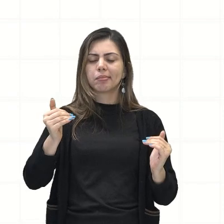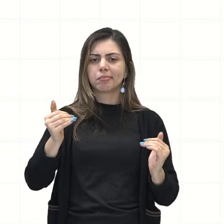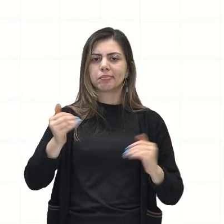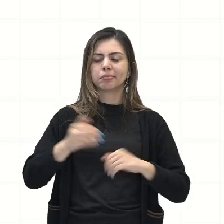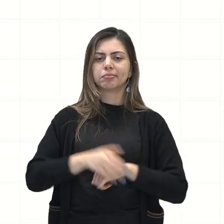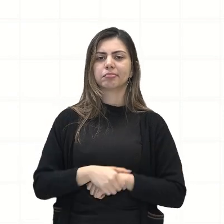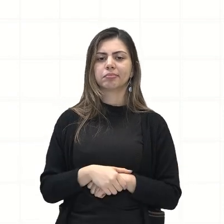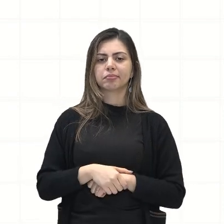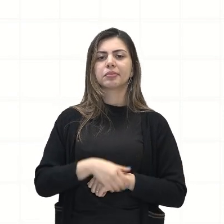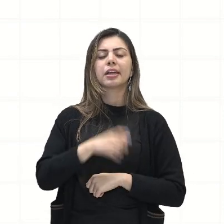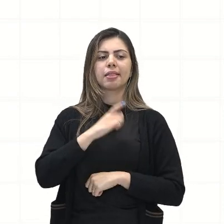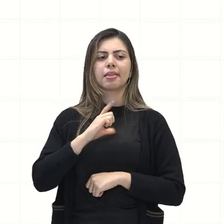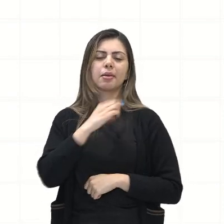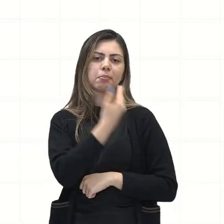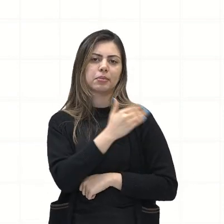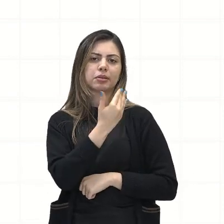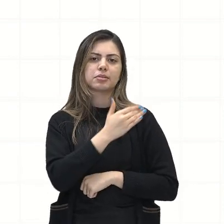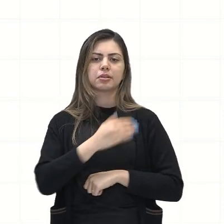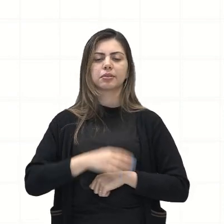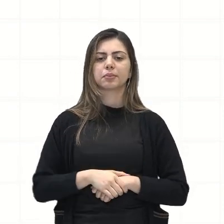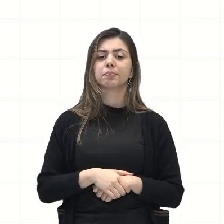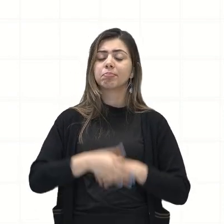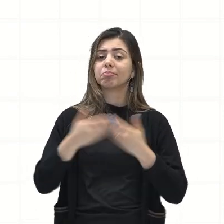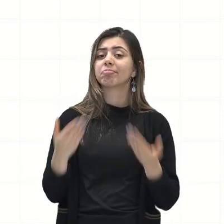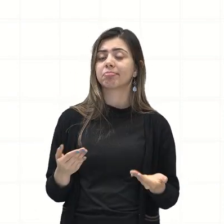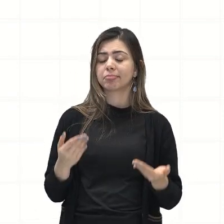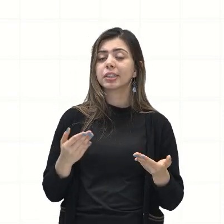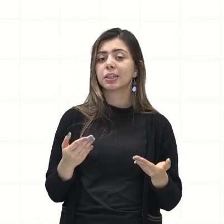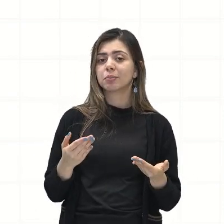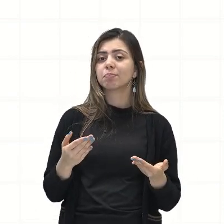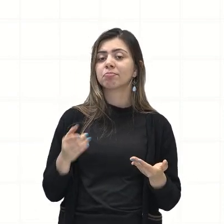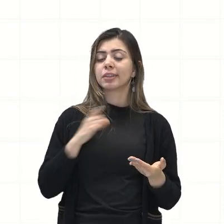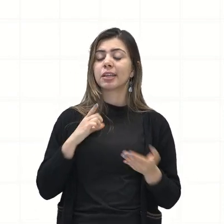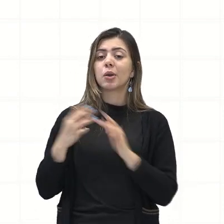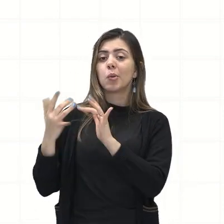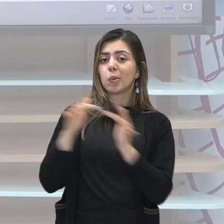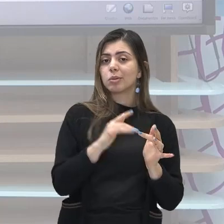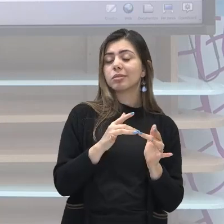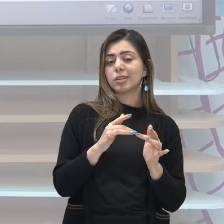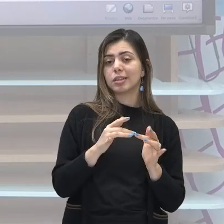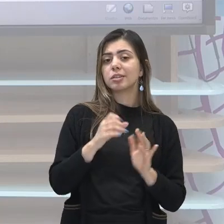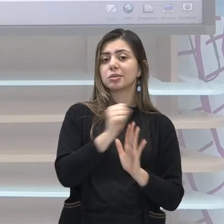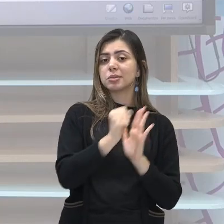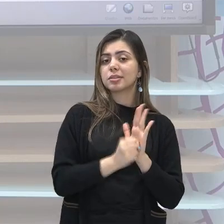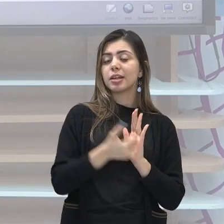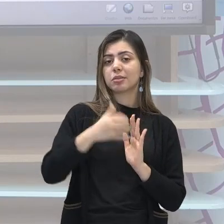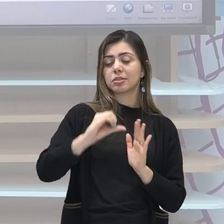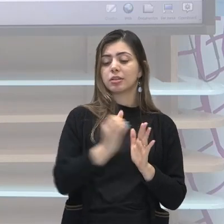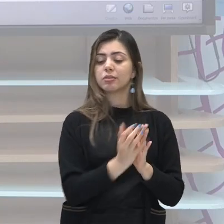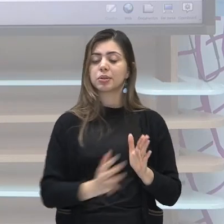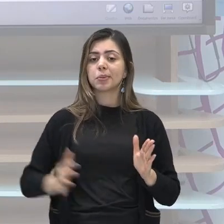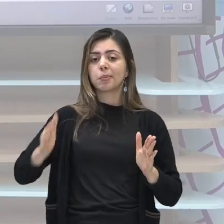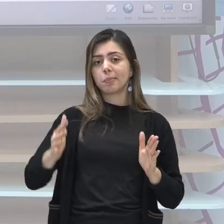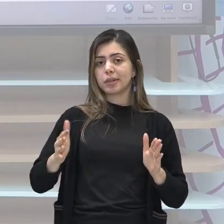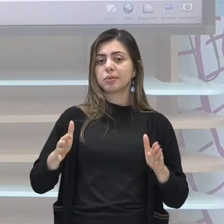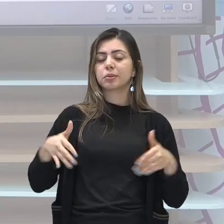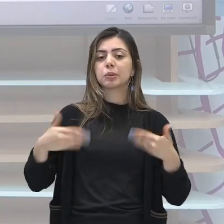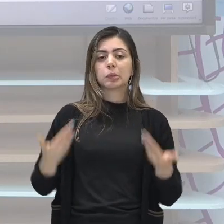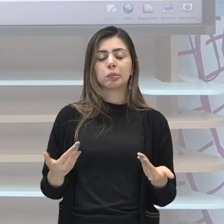práticas discriminatórias. Então, é diante desse contexto do século XIX que